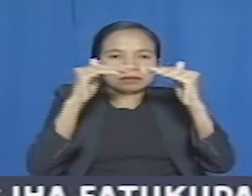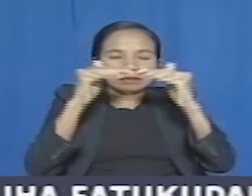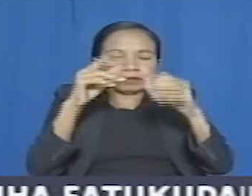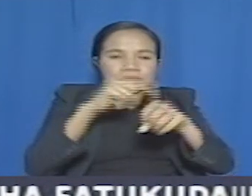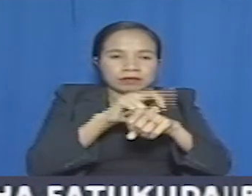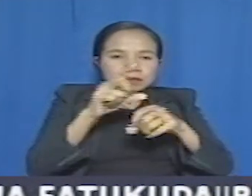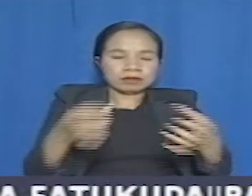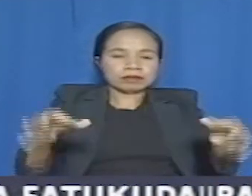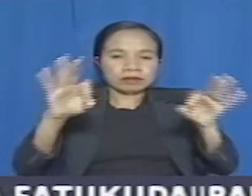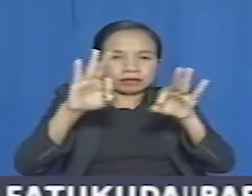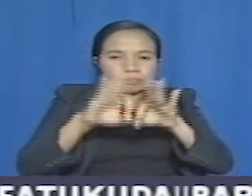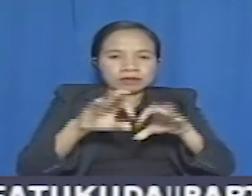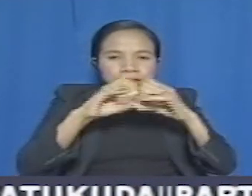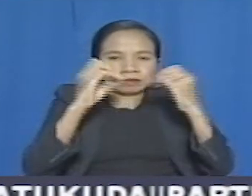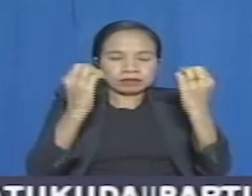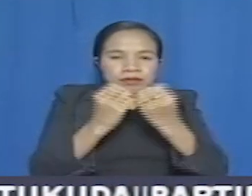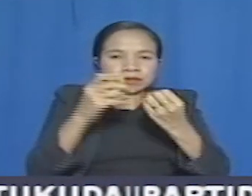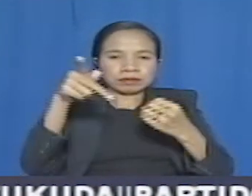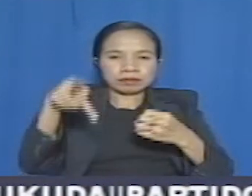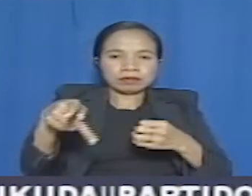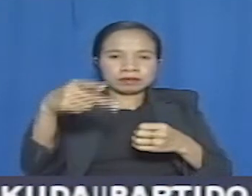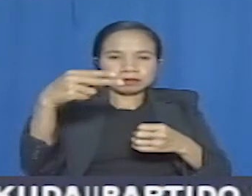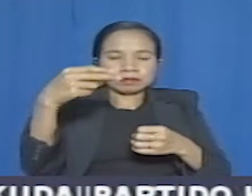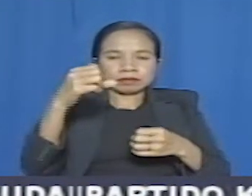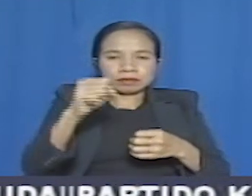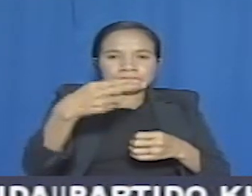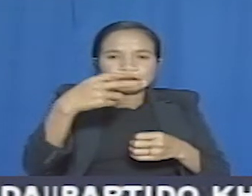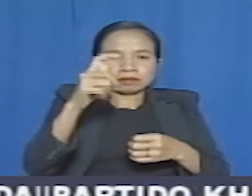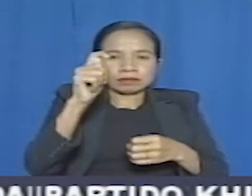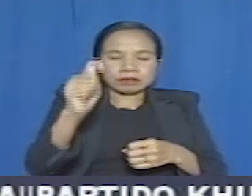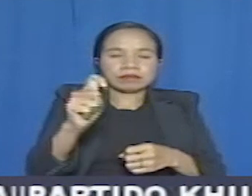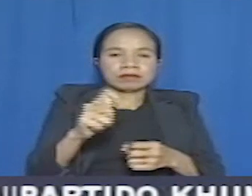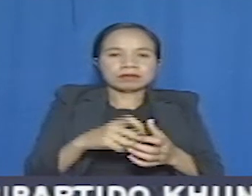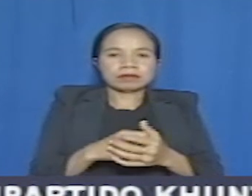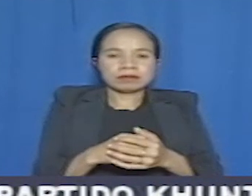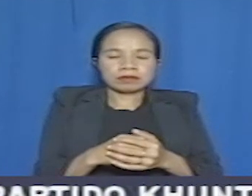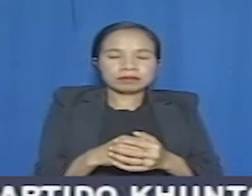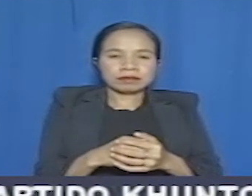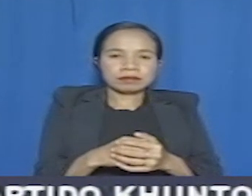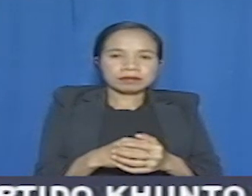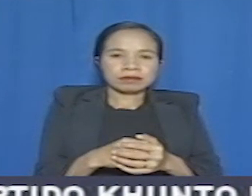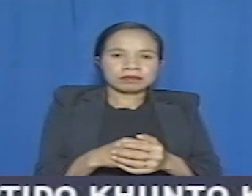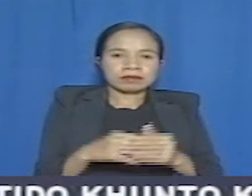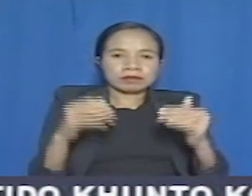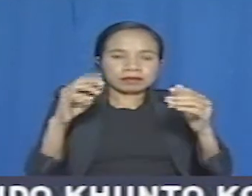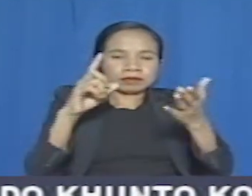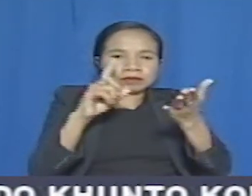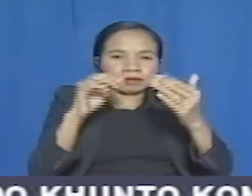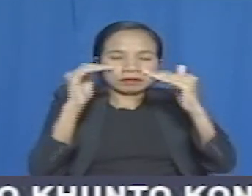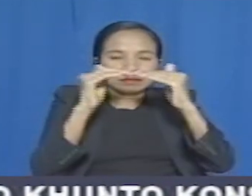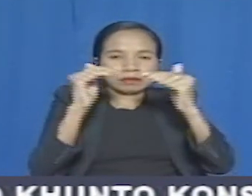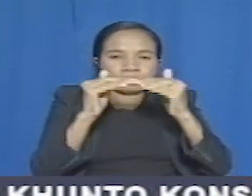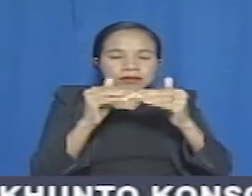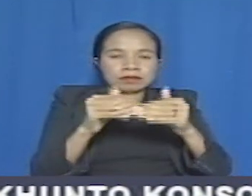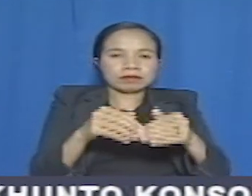Nacional Extraordinário, Organização Persaudaraan Setiahati Terate, KPSAT. Durante discurso, leran